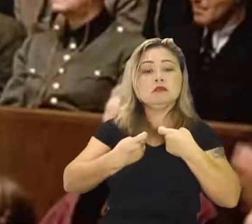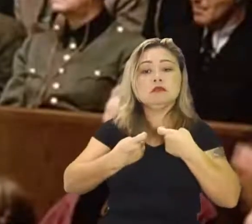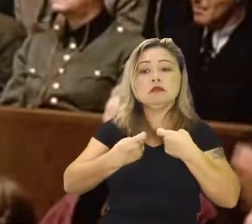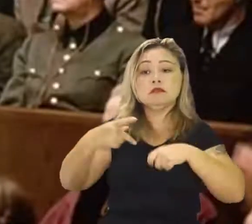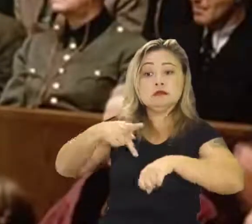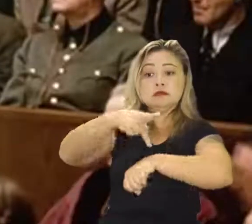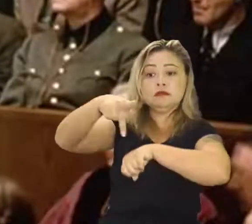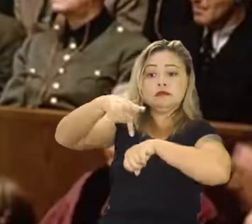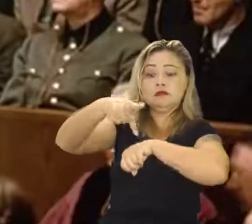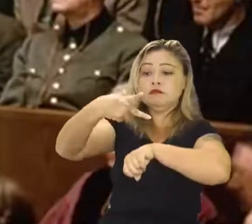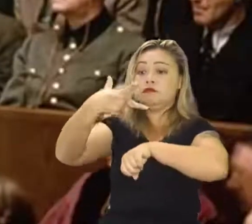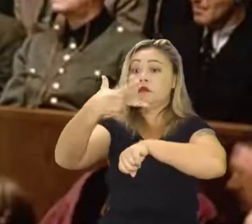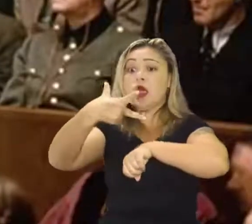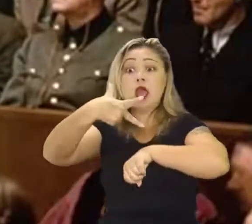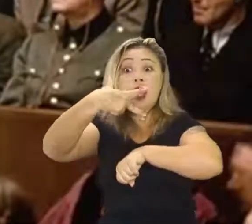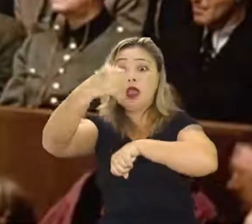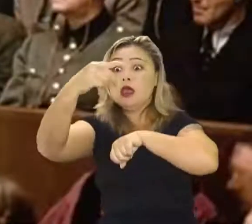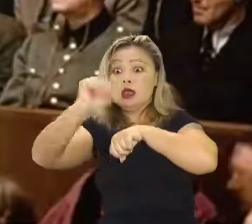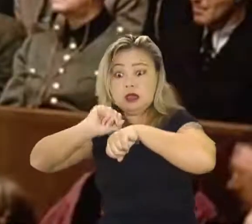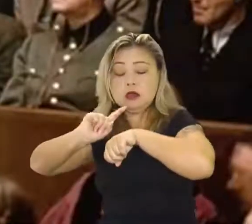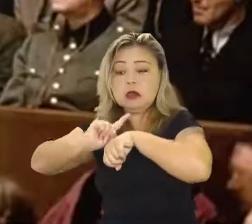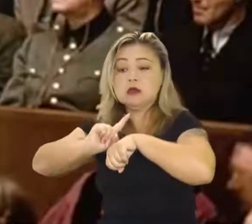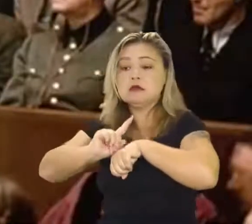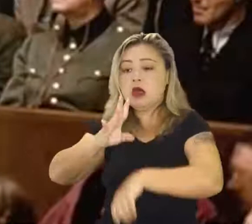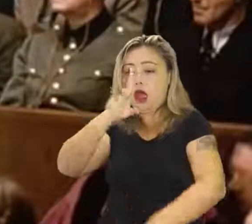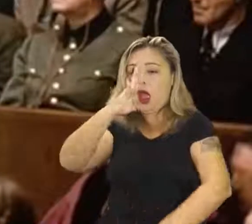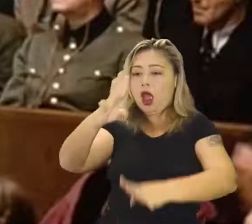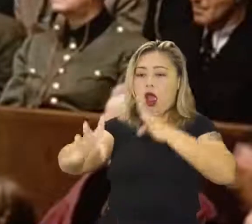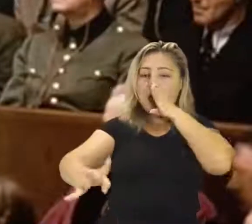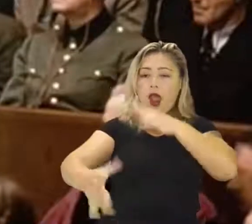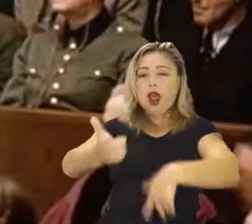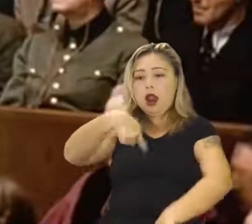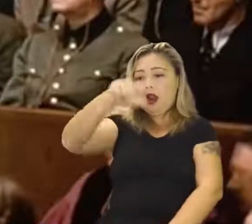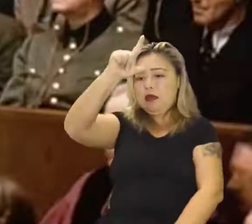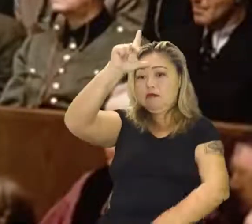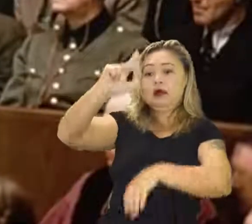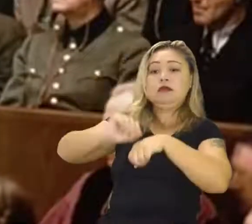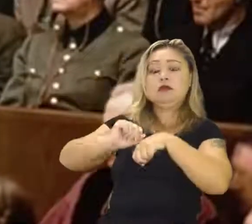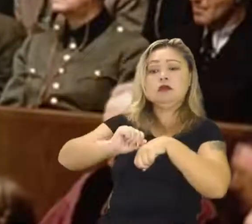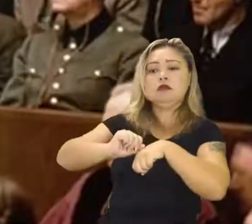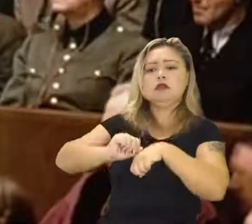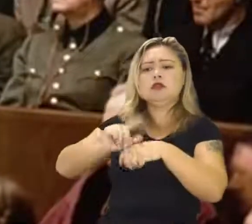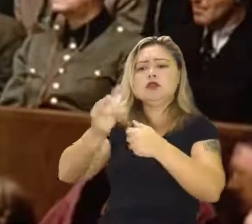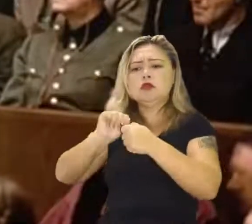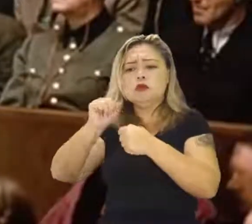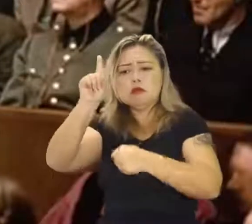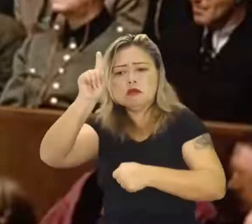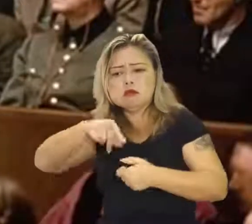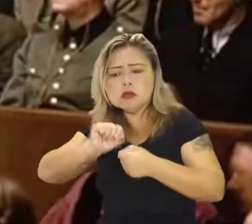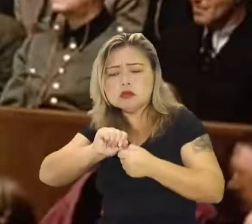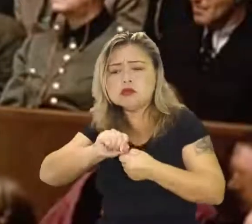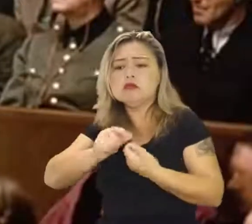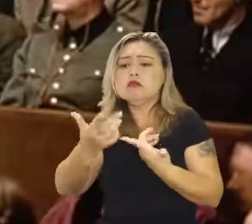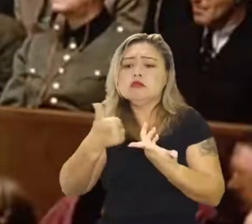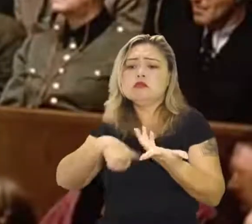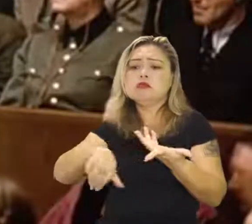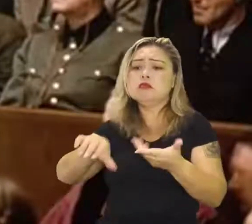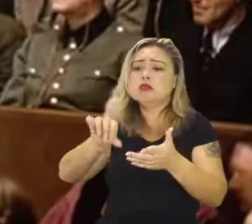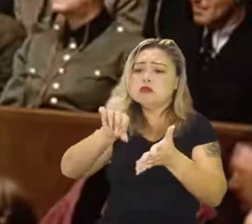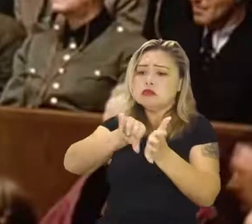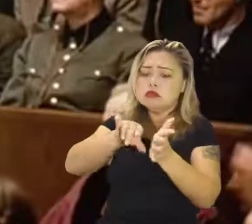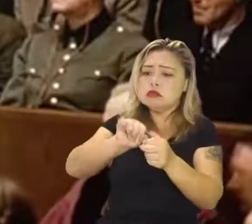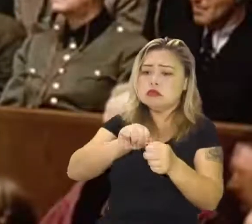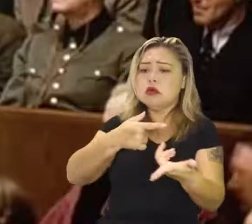Os países vencedores estão julgando a Alemanha, que foi vencida. A crueldade que foi cometida,